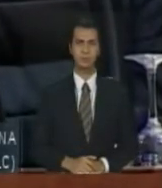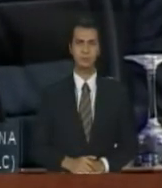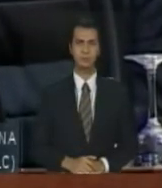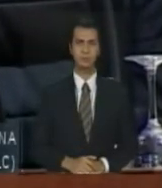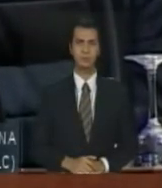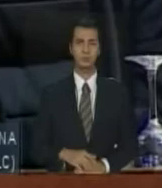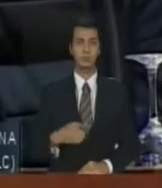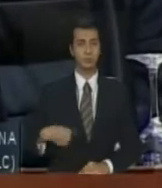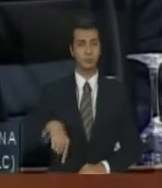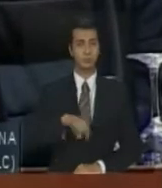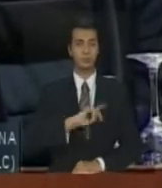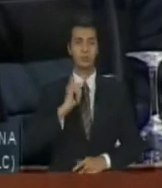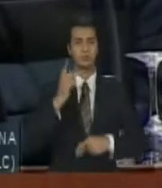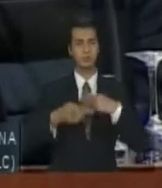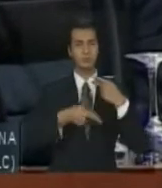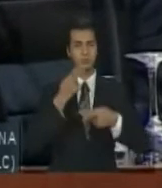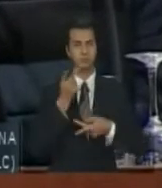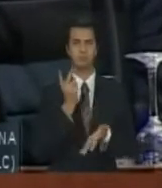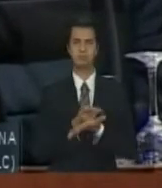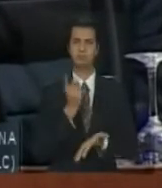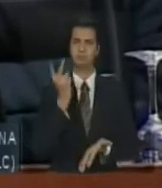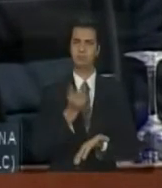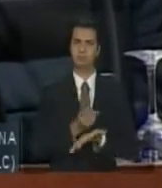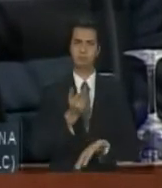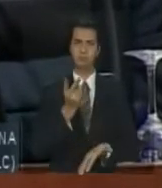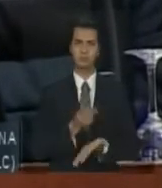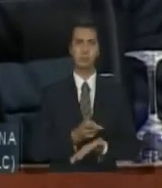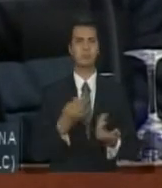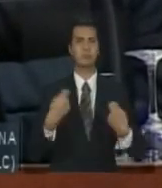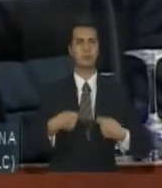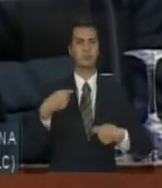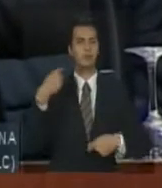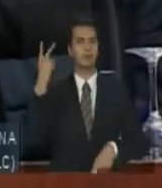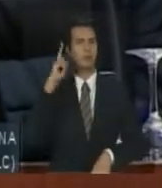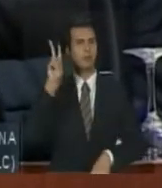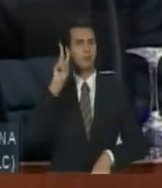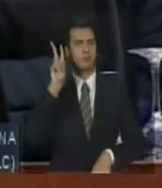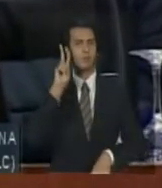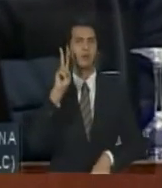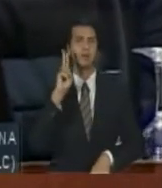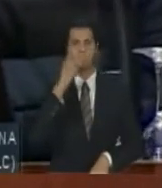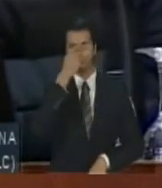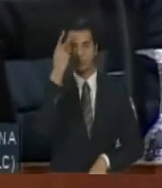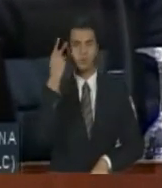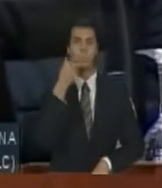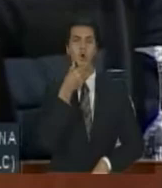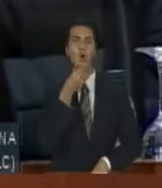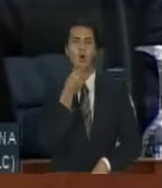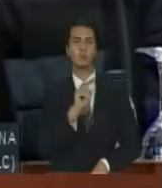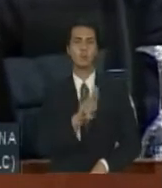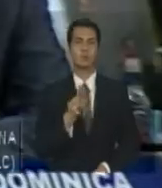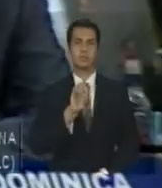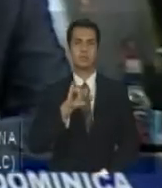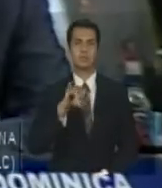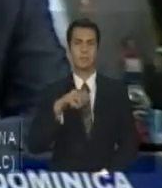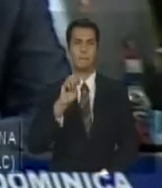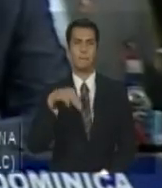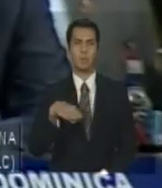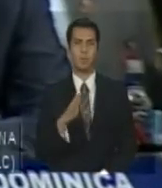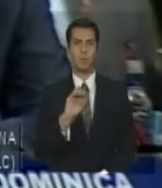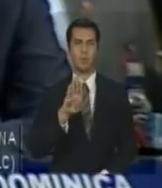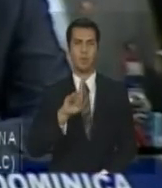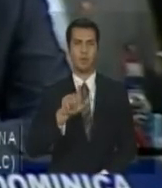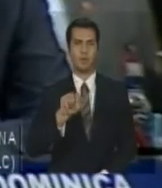falamos nisso, esquecer Simón Bolívar e tantos outros. É